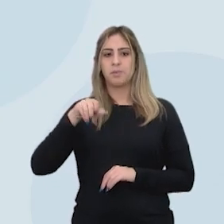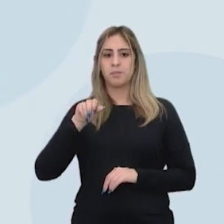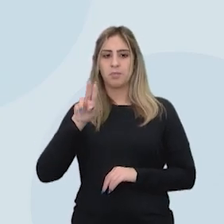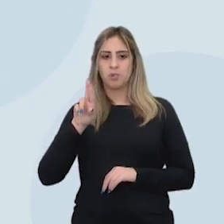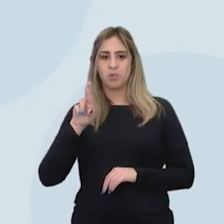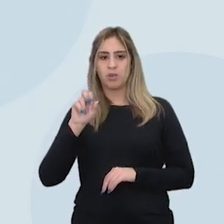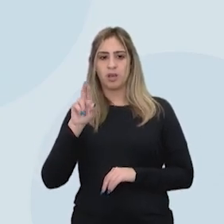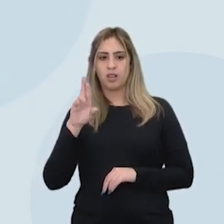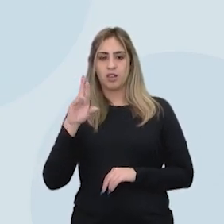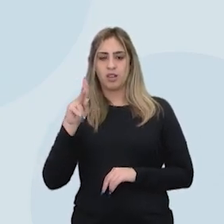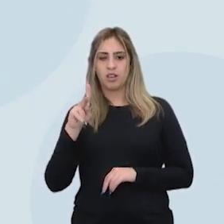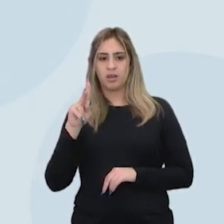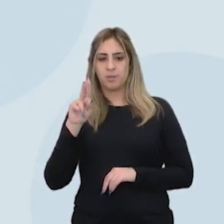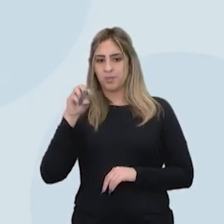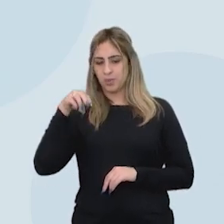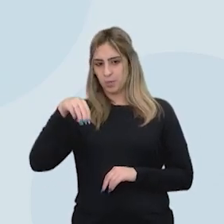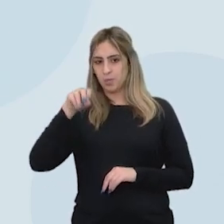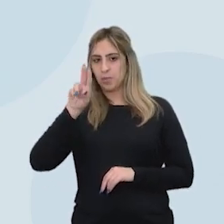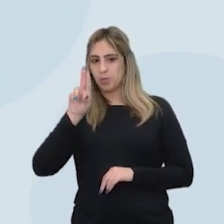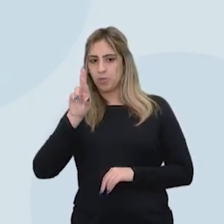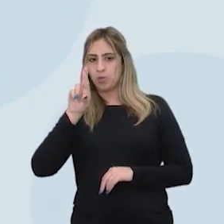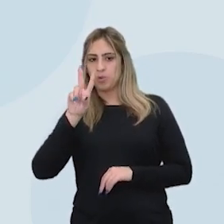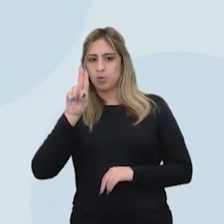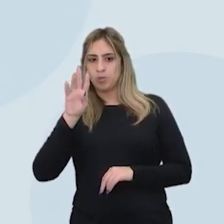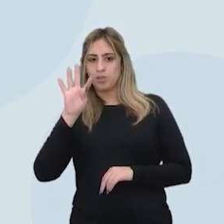Sayama. Sarrama.